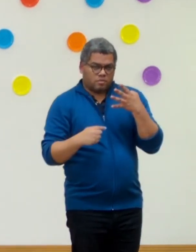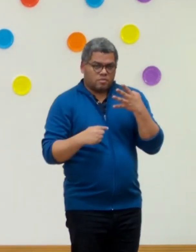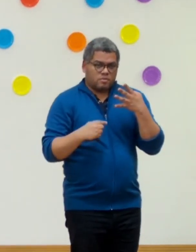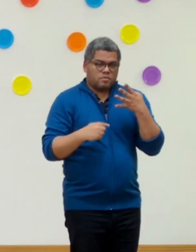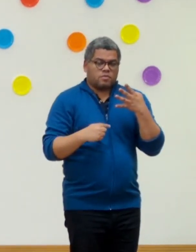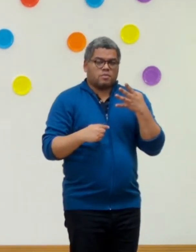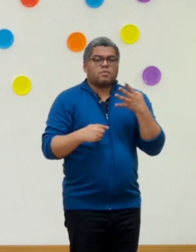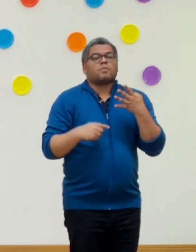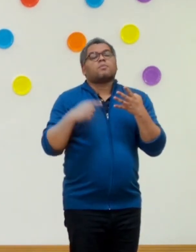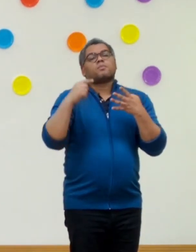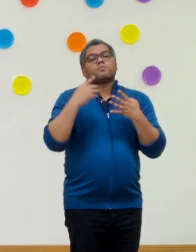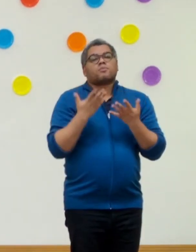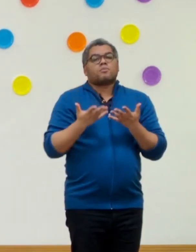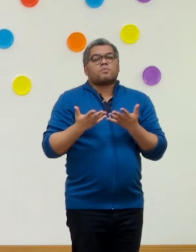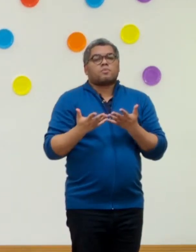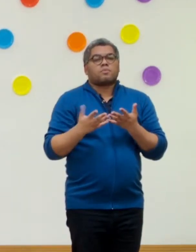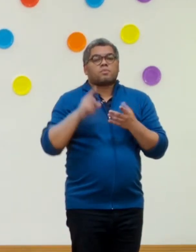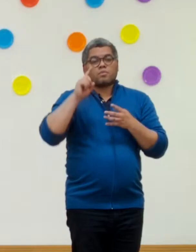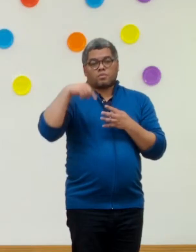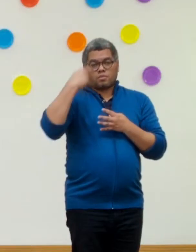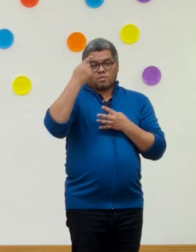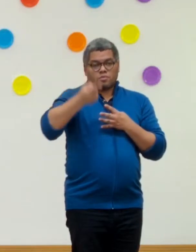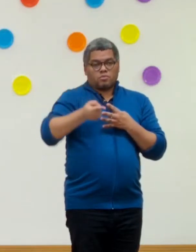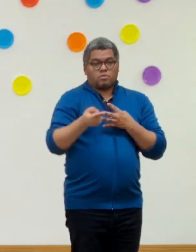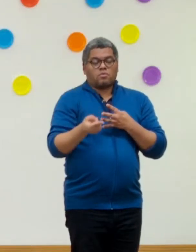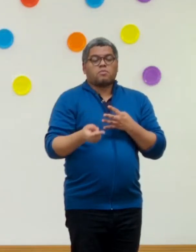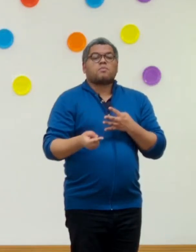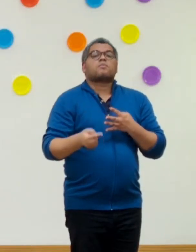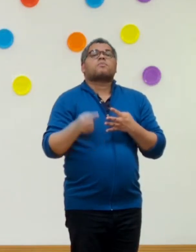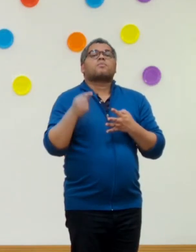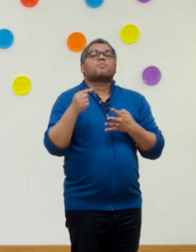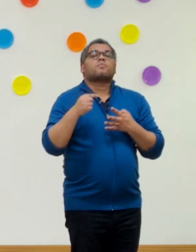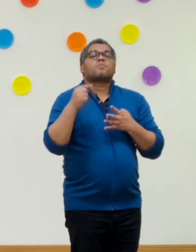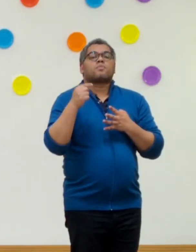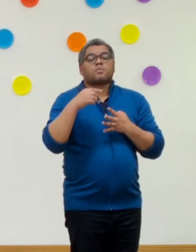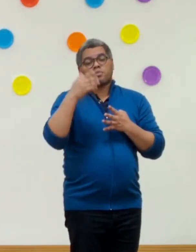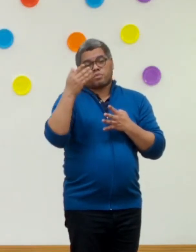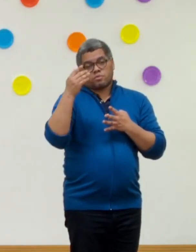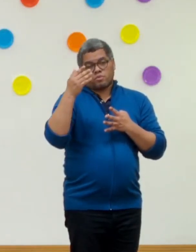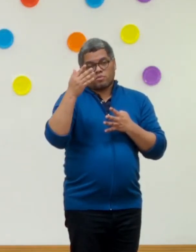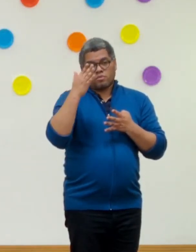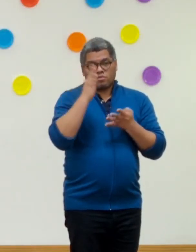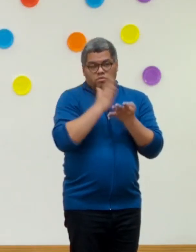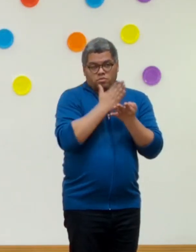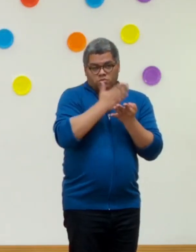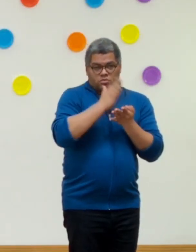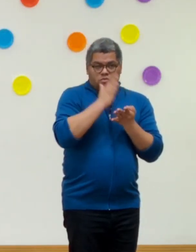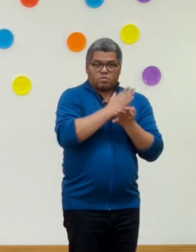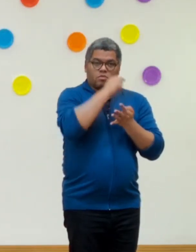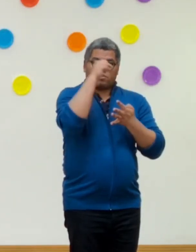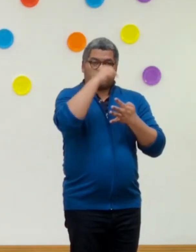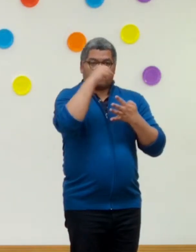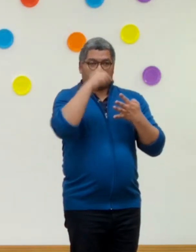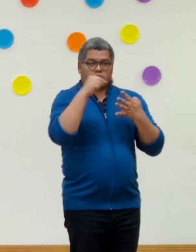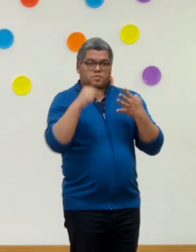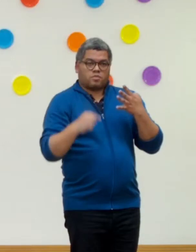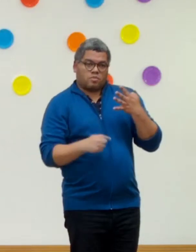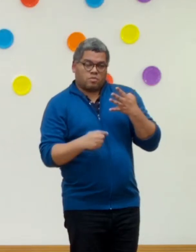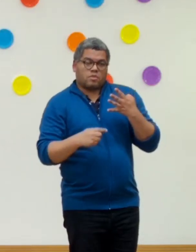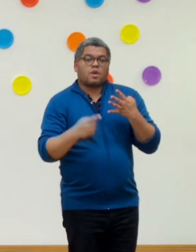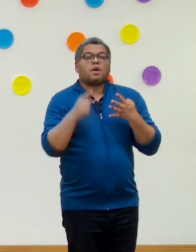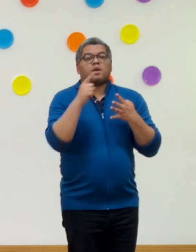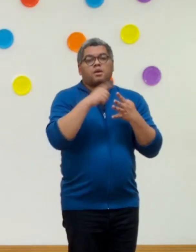favor, o próximo. Isso. Eu vou dividir essa palestra em 4 pontos. Tá? O primeiro, eu vou dar